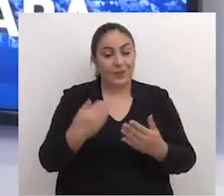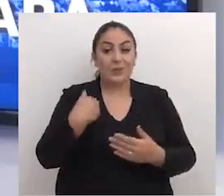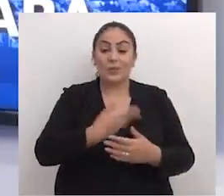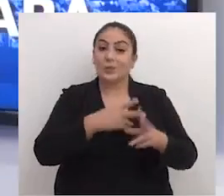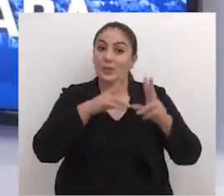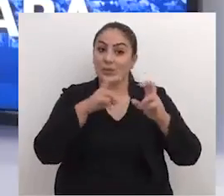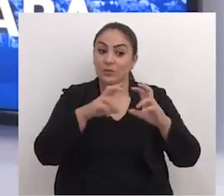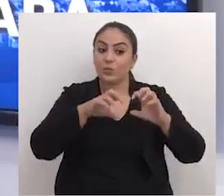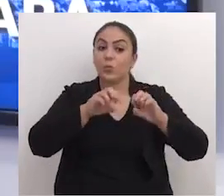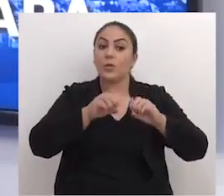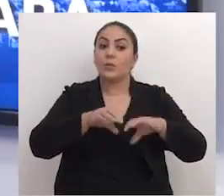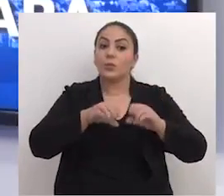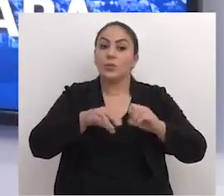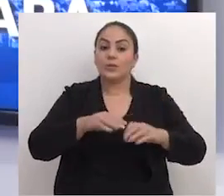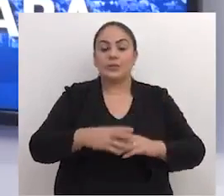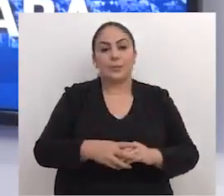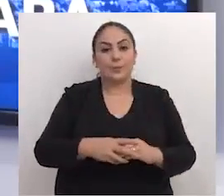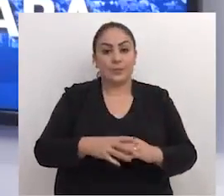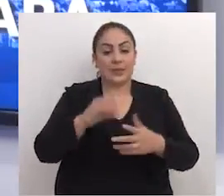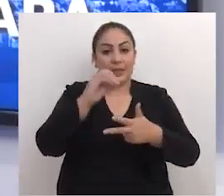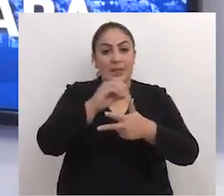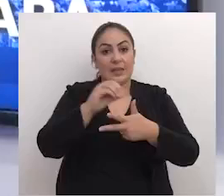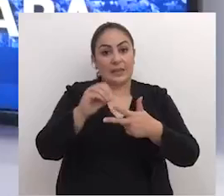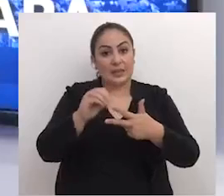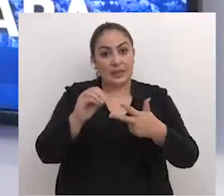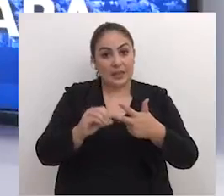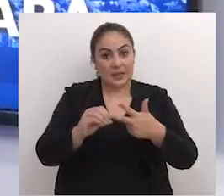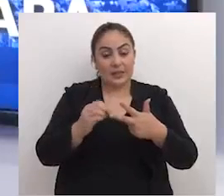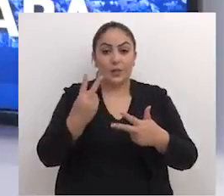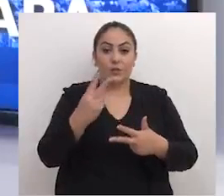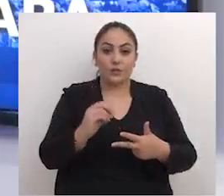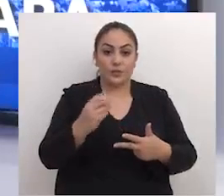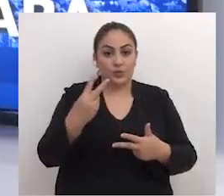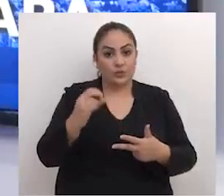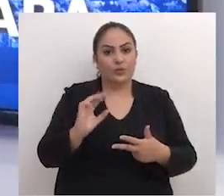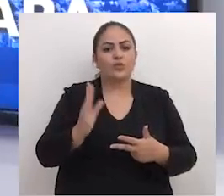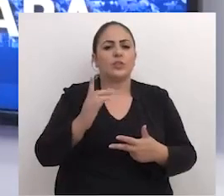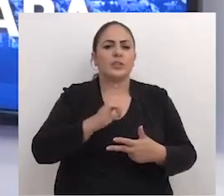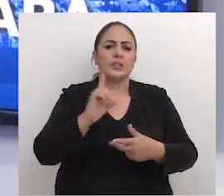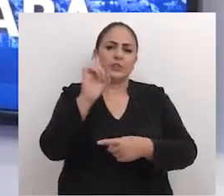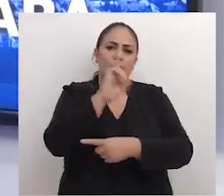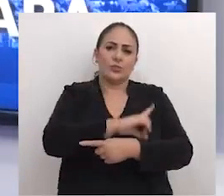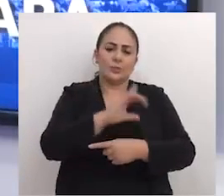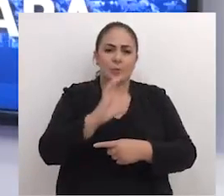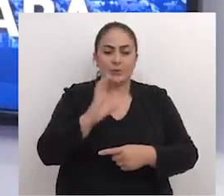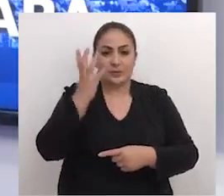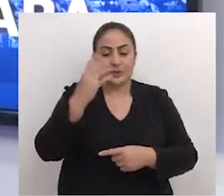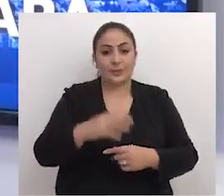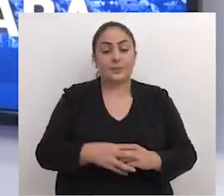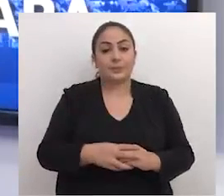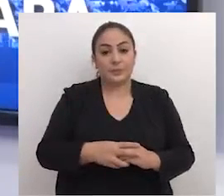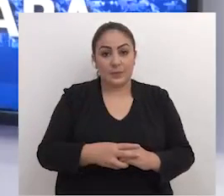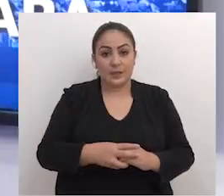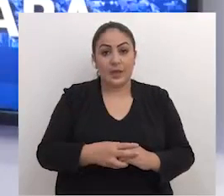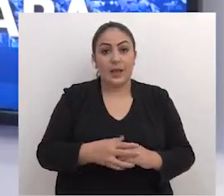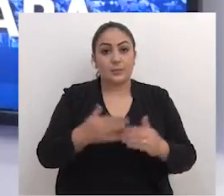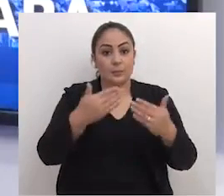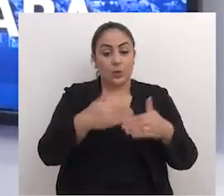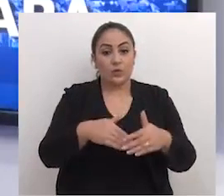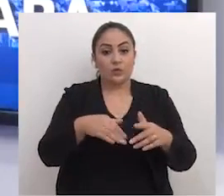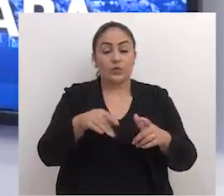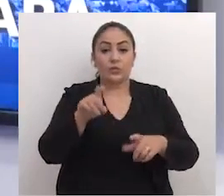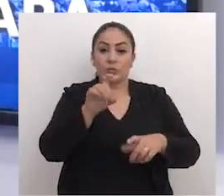Agora o nosso assunto é educação. O Enem 2020 já tem data para acontecer. As provas digitais